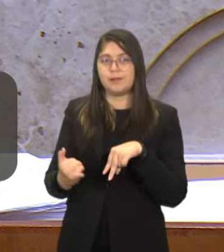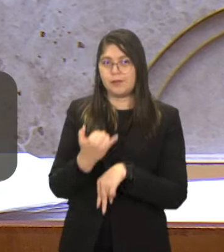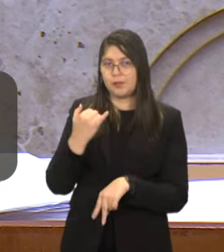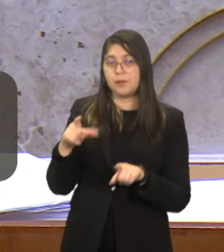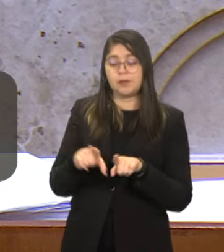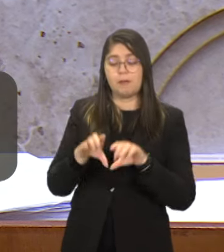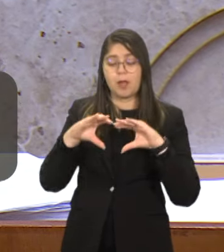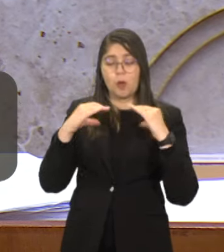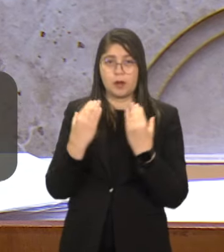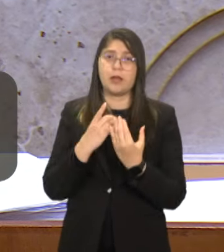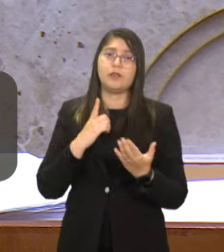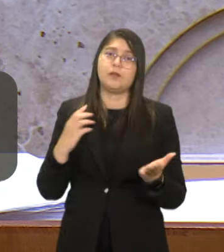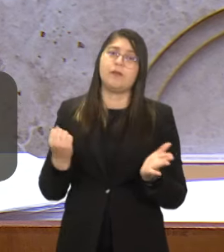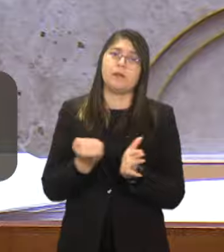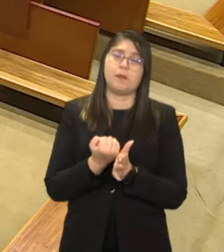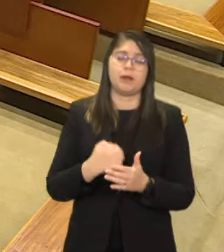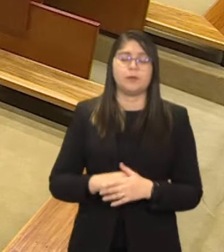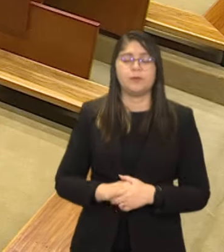comunidades atingidas.